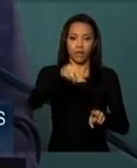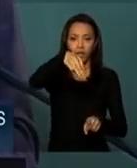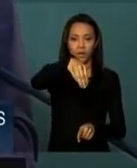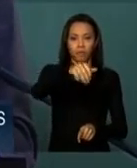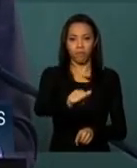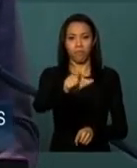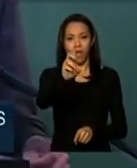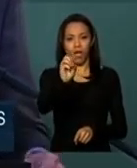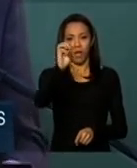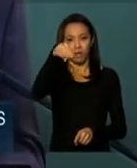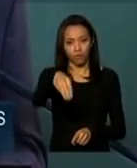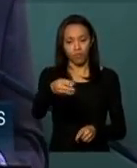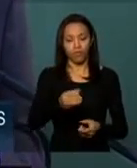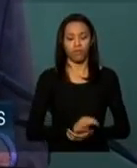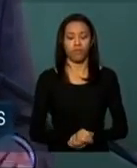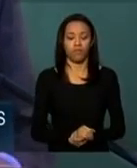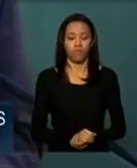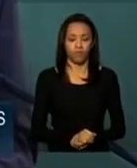Sampaio,